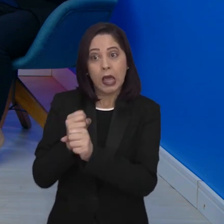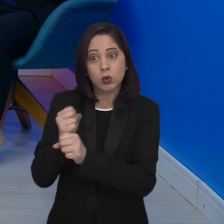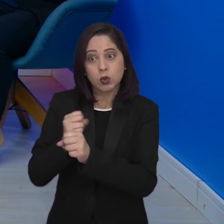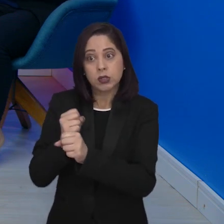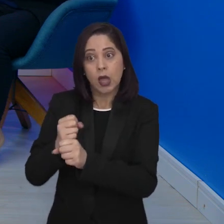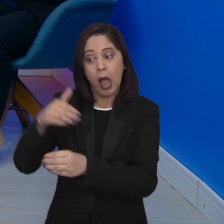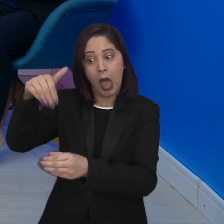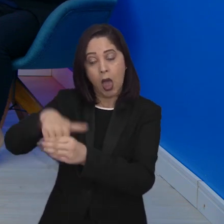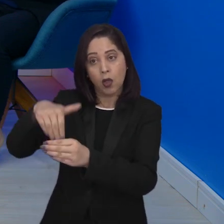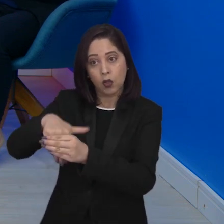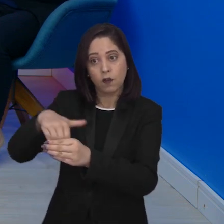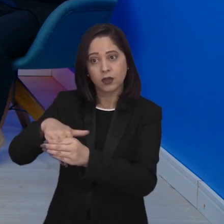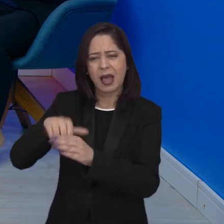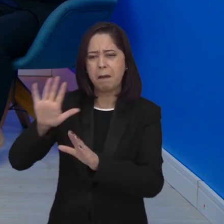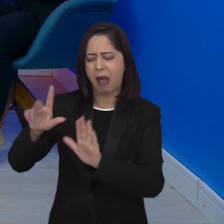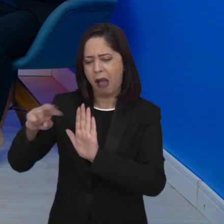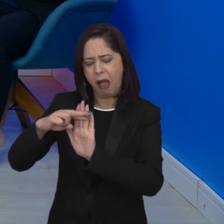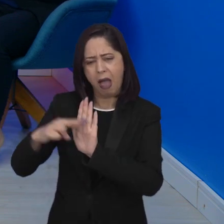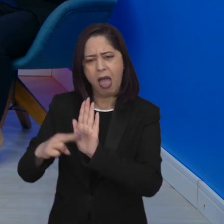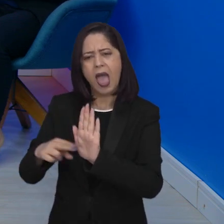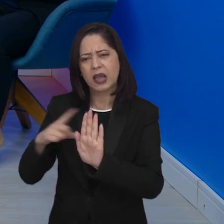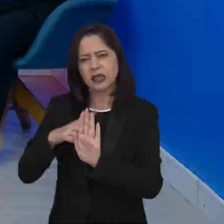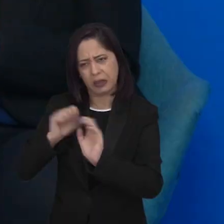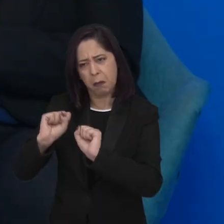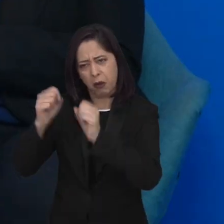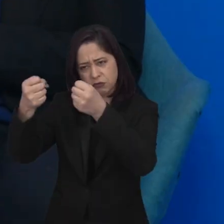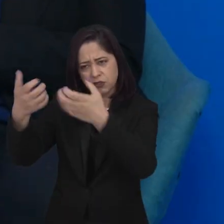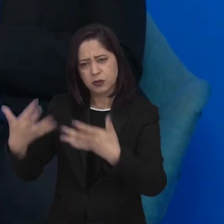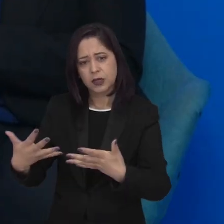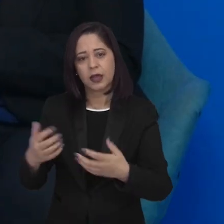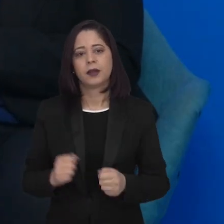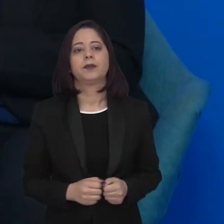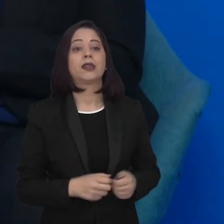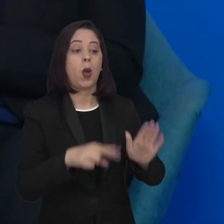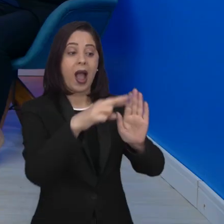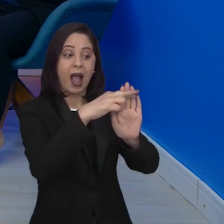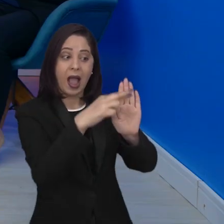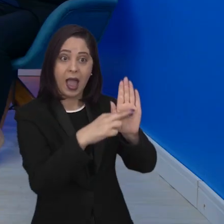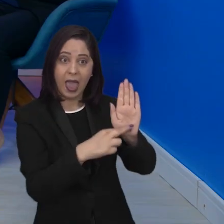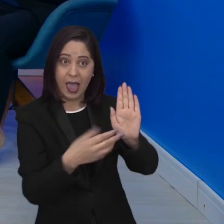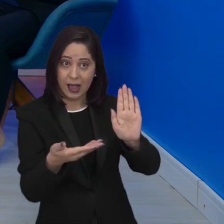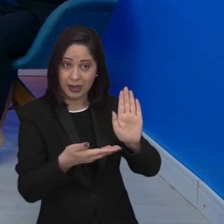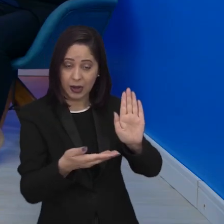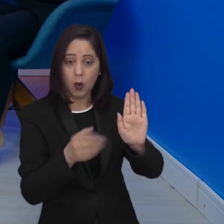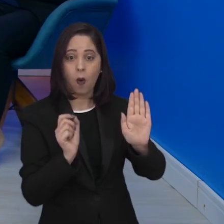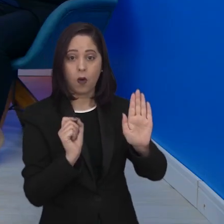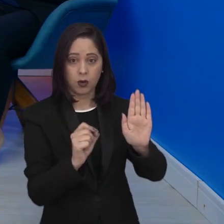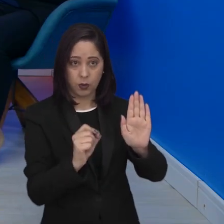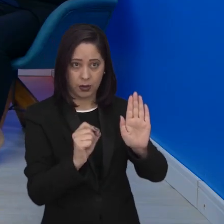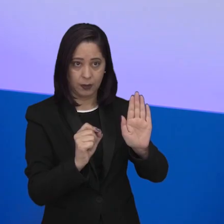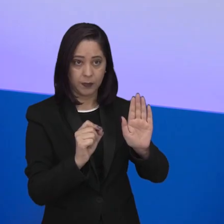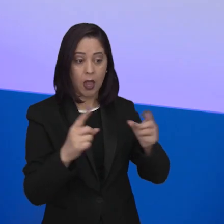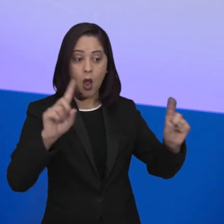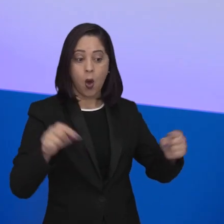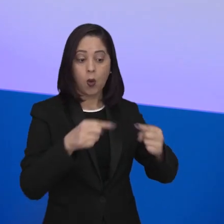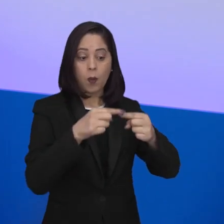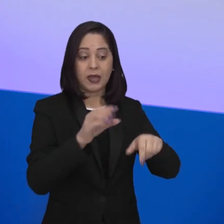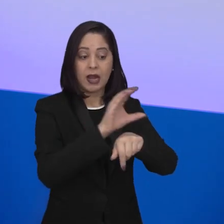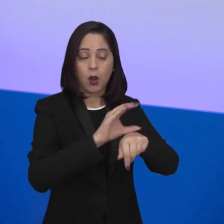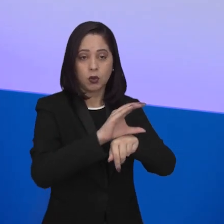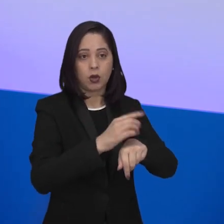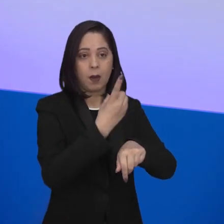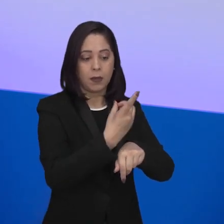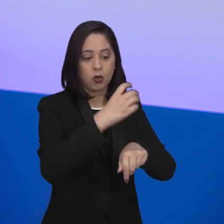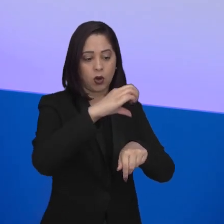algumas regras específicas da obrigatoriedade do voto, né? Relembra pra gente, por favor, essas Sim, regras. as regras atuais, elas que estão na Constituição